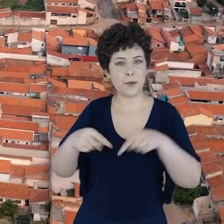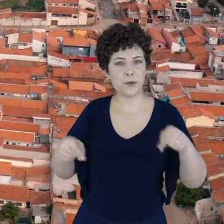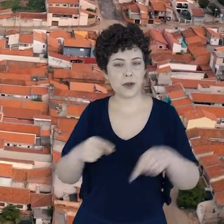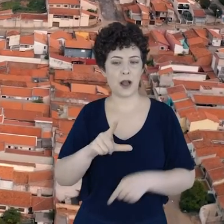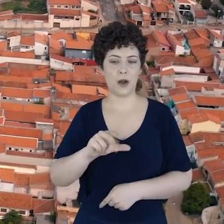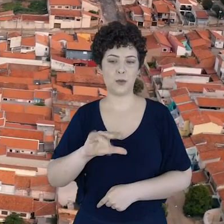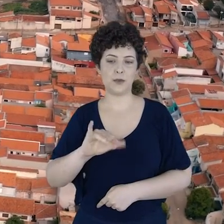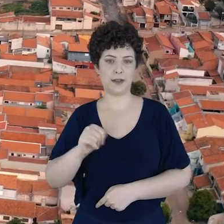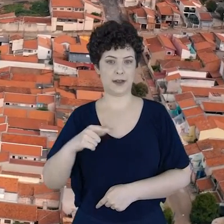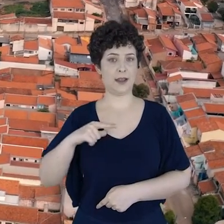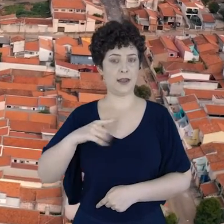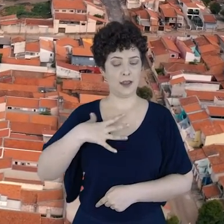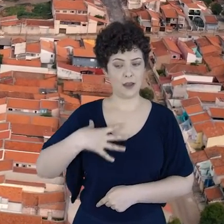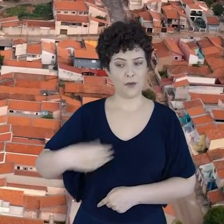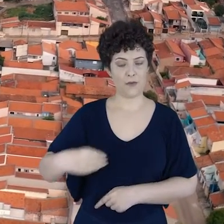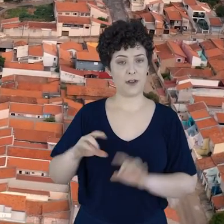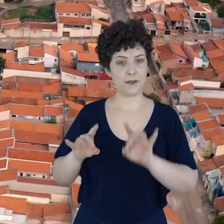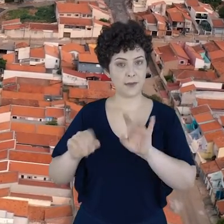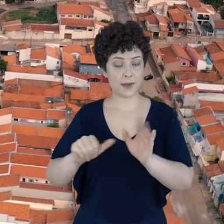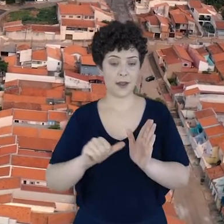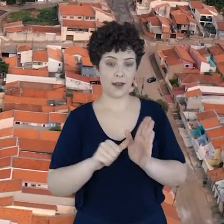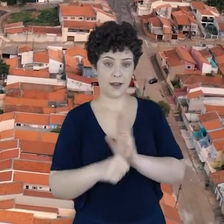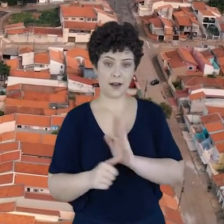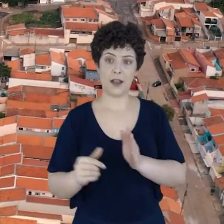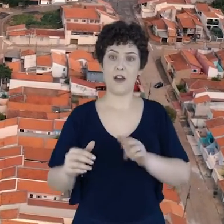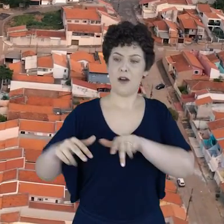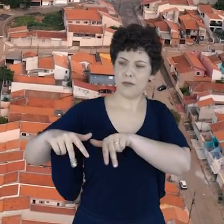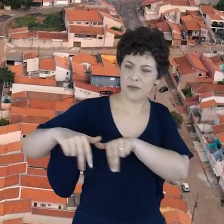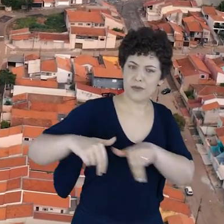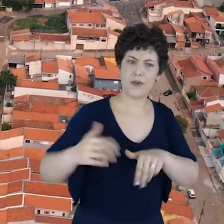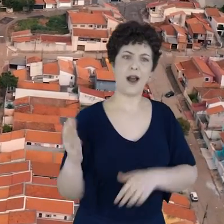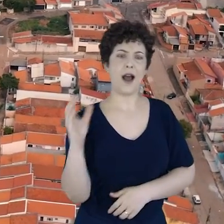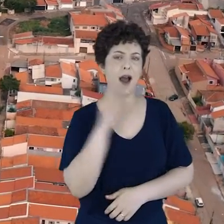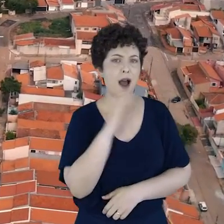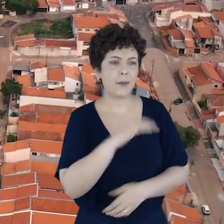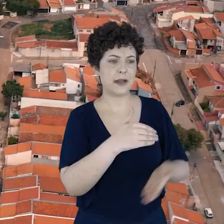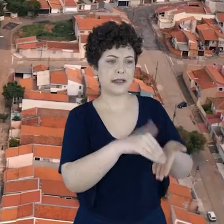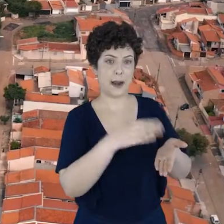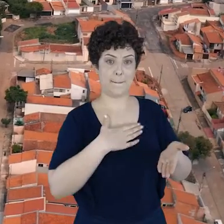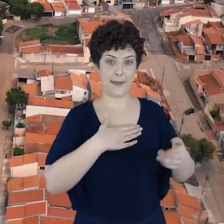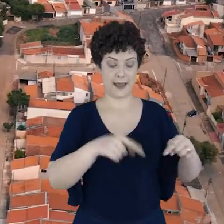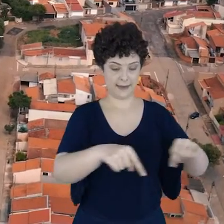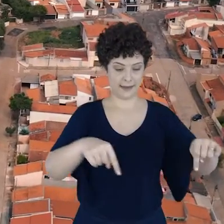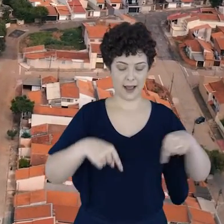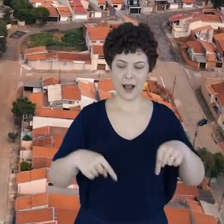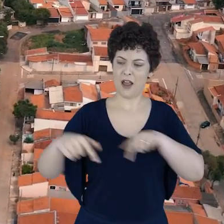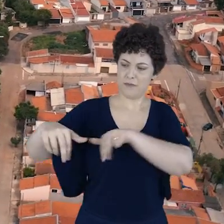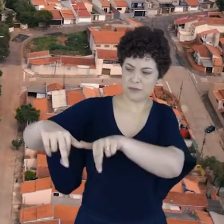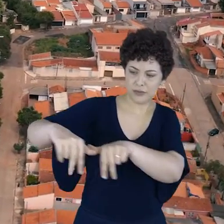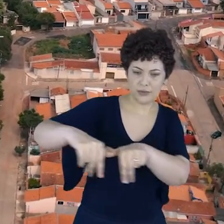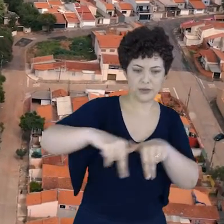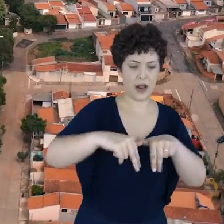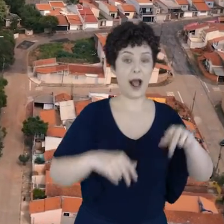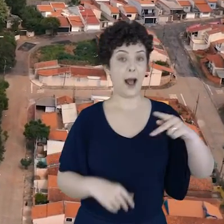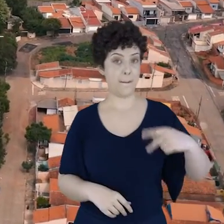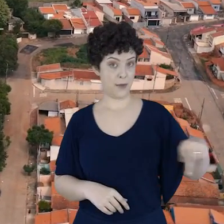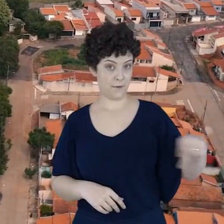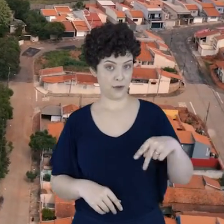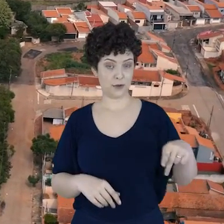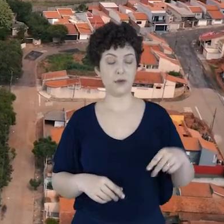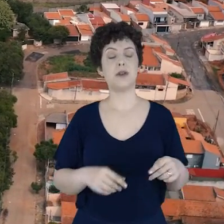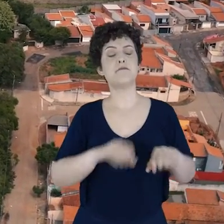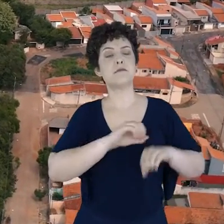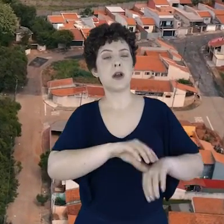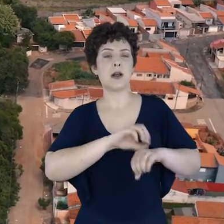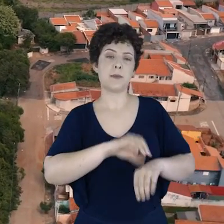do menino, tinha um menino especial. Ela trouxe para entrar, veio correndo o secretário na minha sala e a